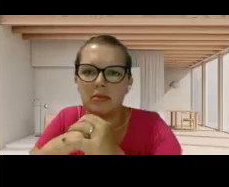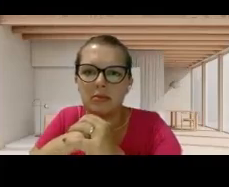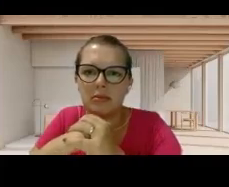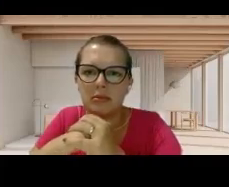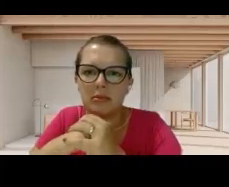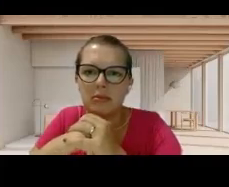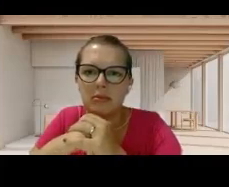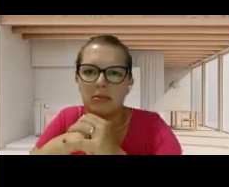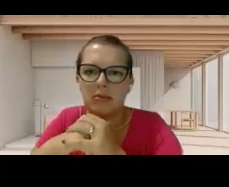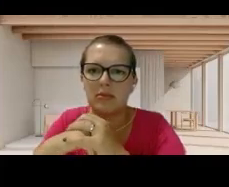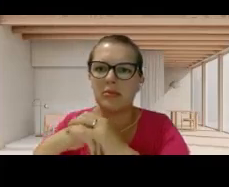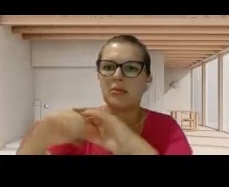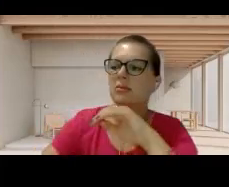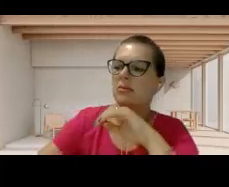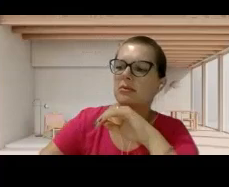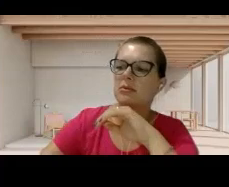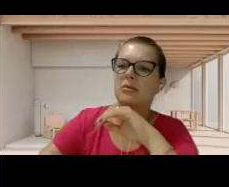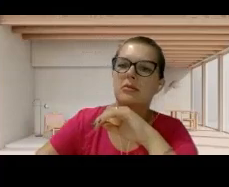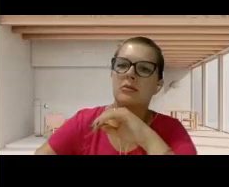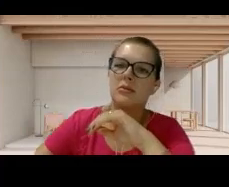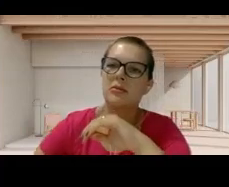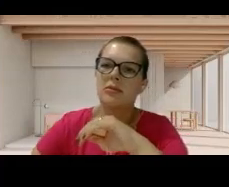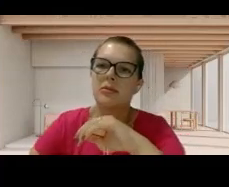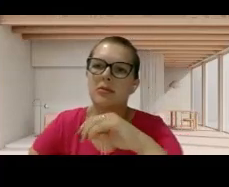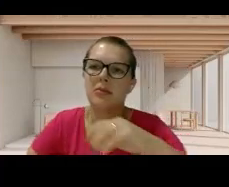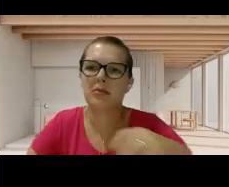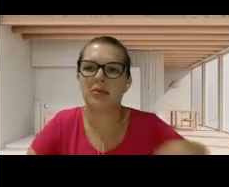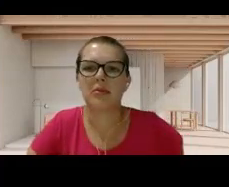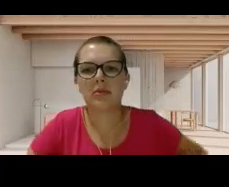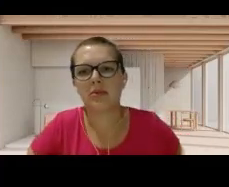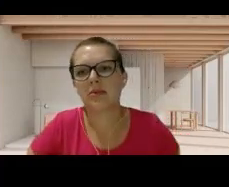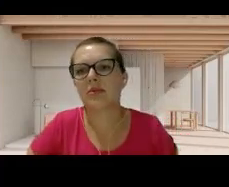baixa, né? Muito baixa, para o